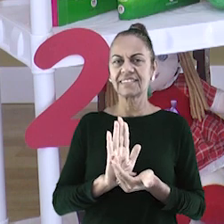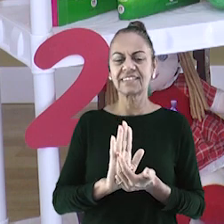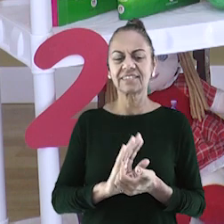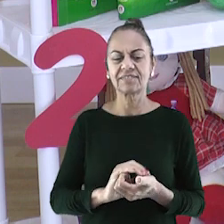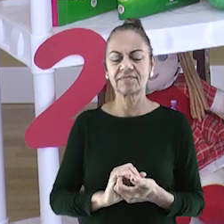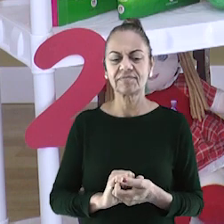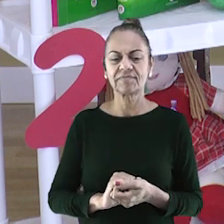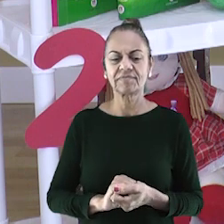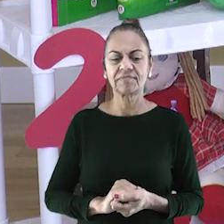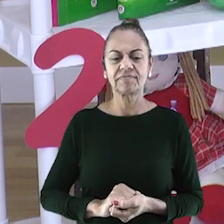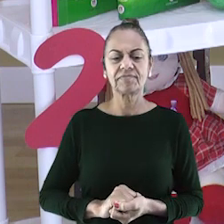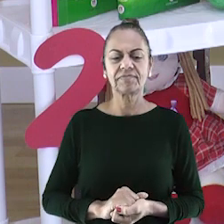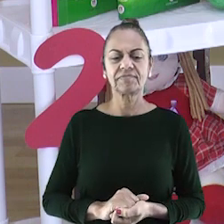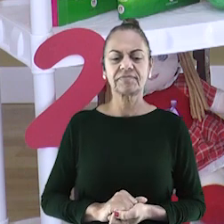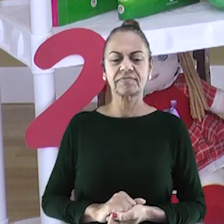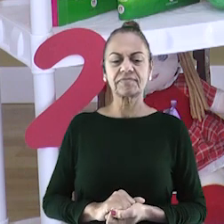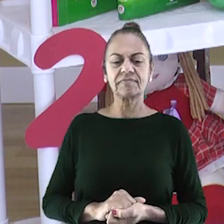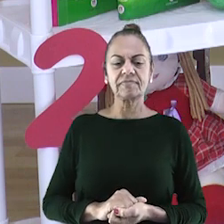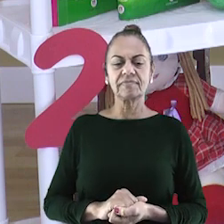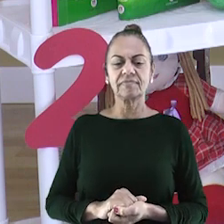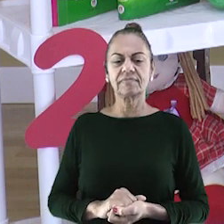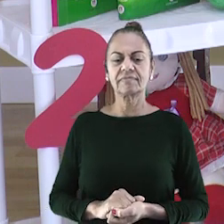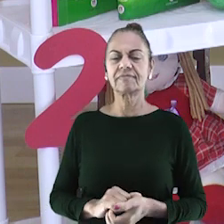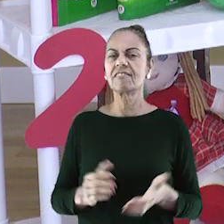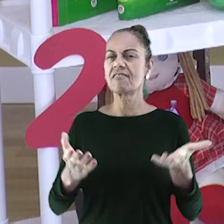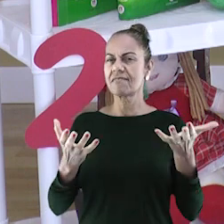Vou fazer um outro agora bem legal também, hein?